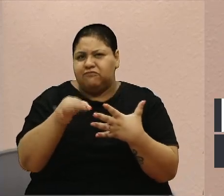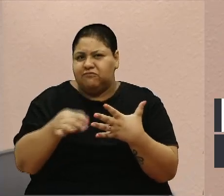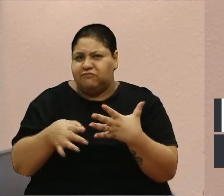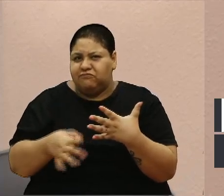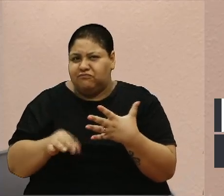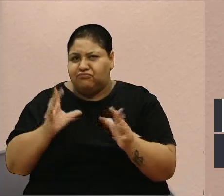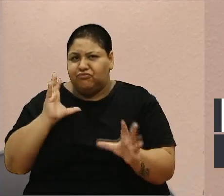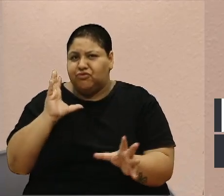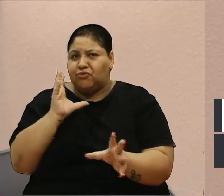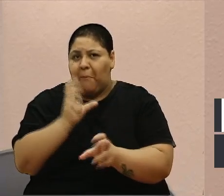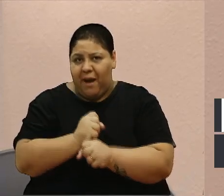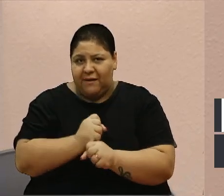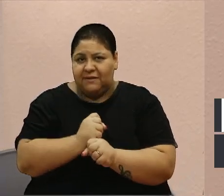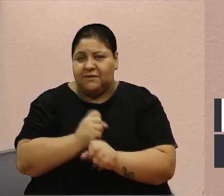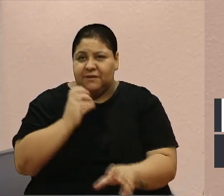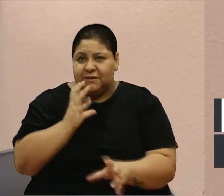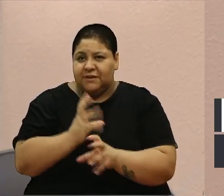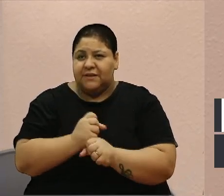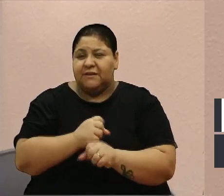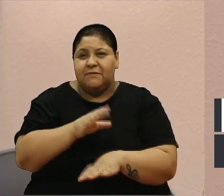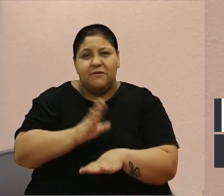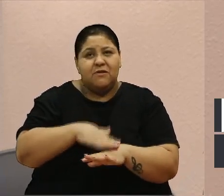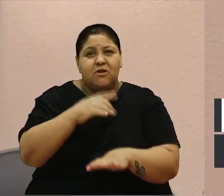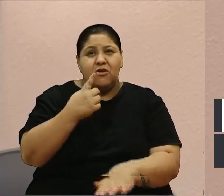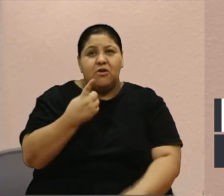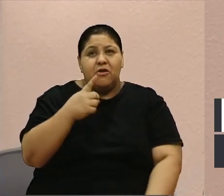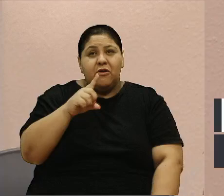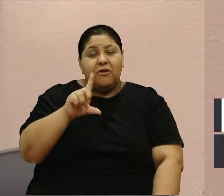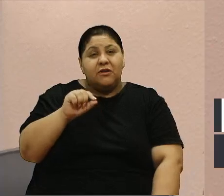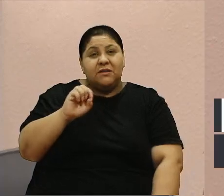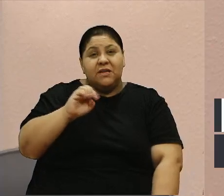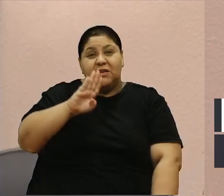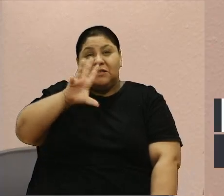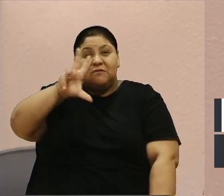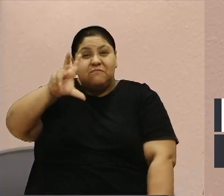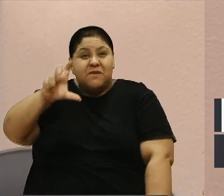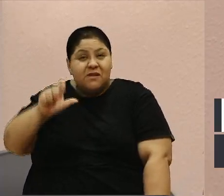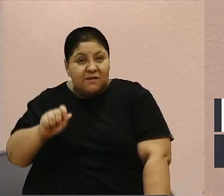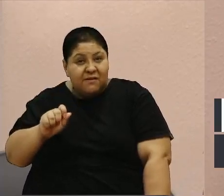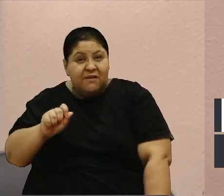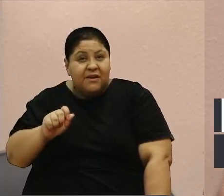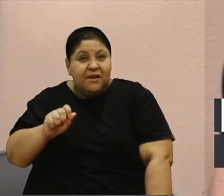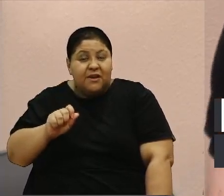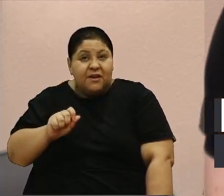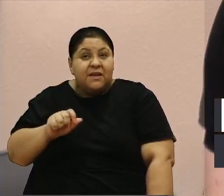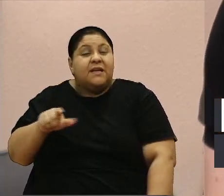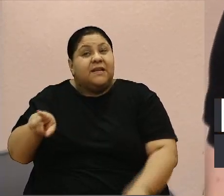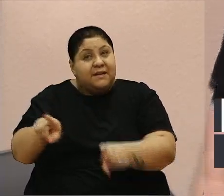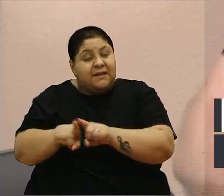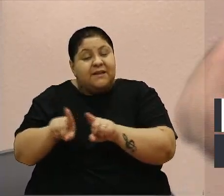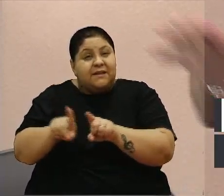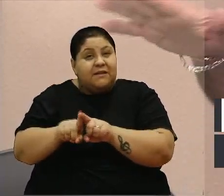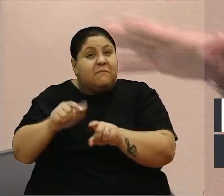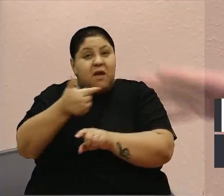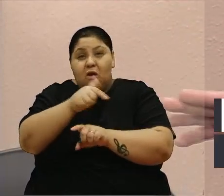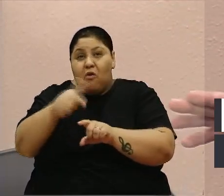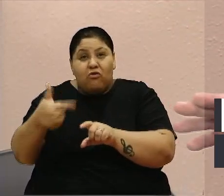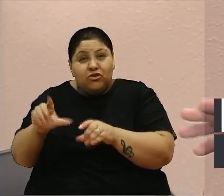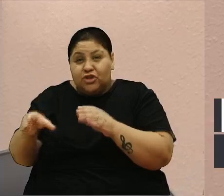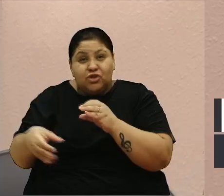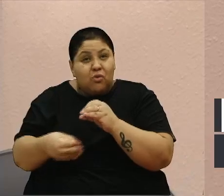somados aqui, dá mais de 10 bi, que duvidar, tirando o que a gente não colocou na conta. Então, só